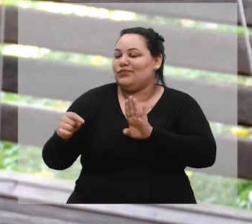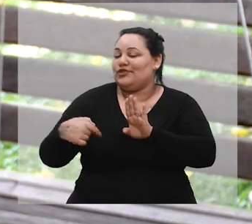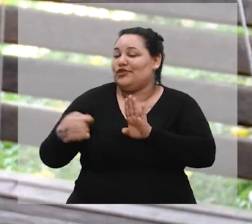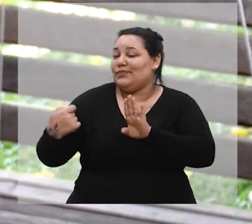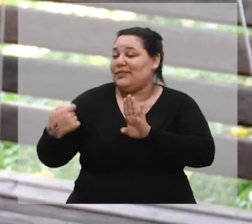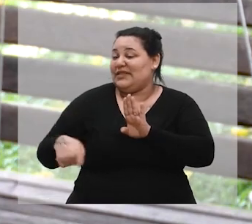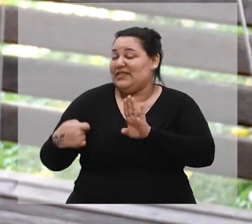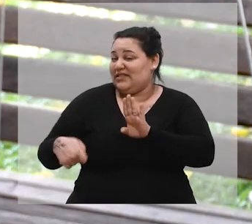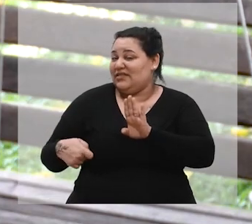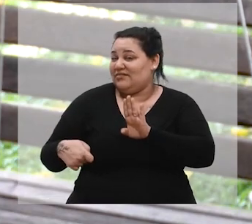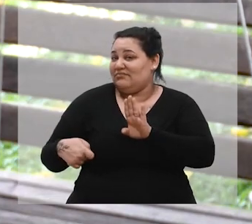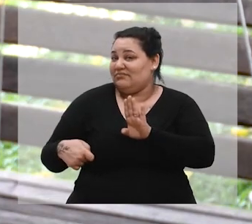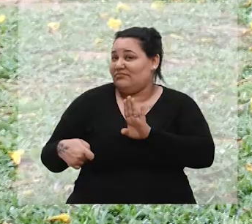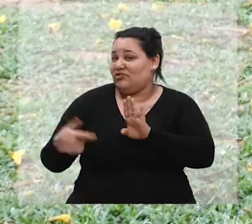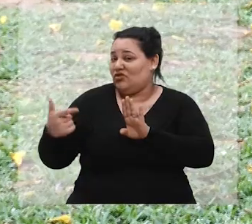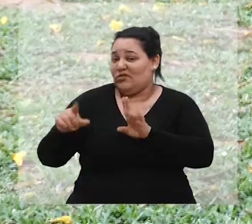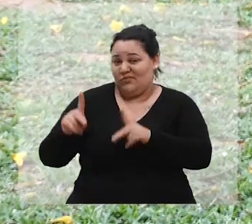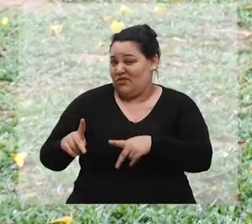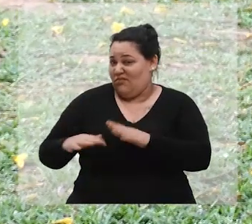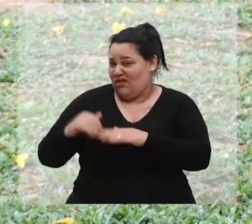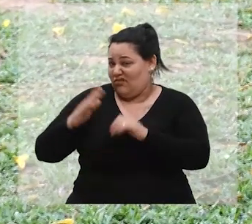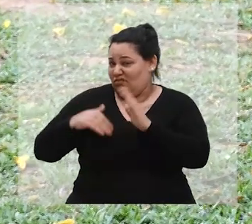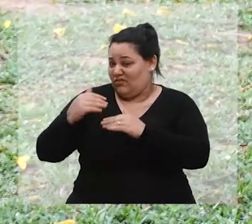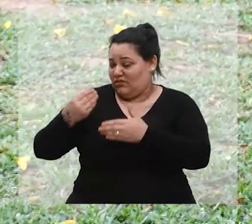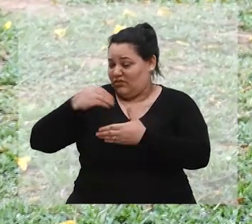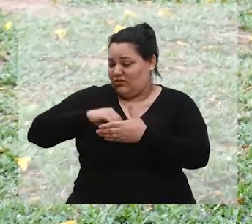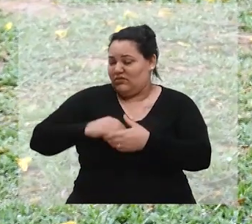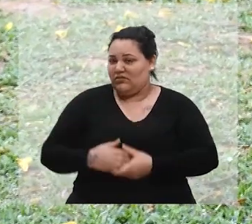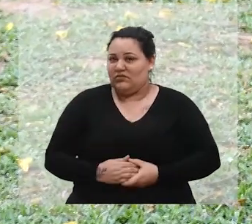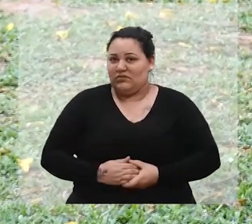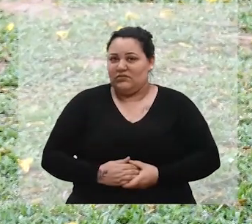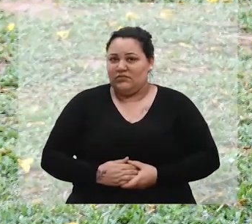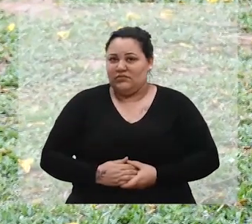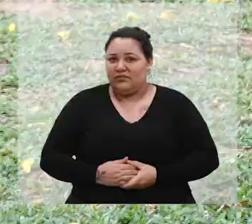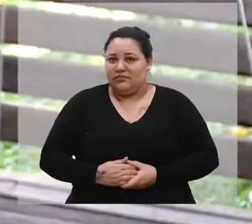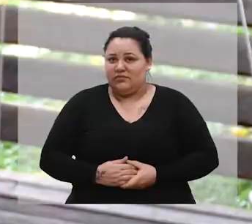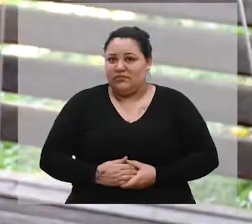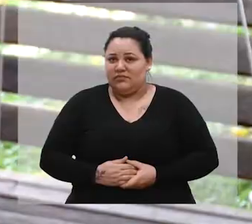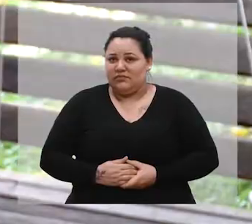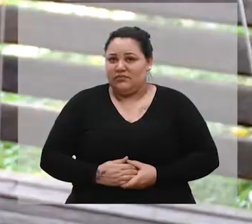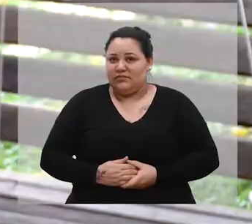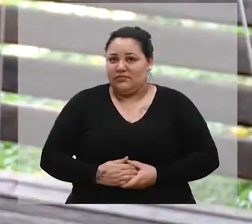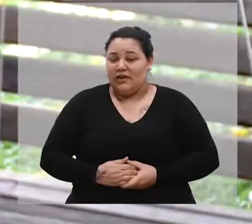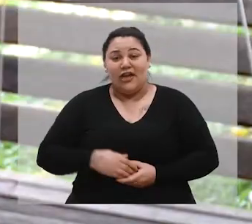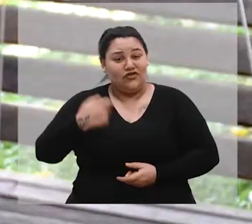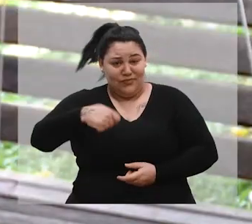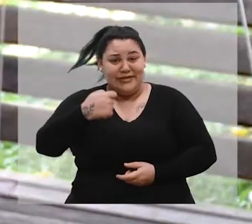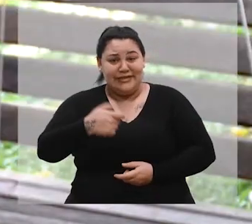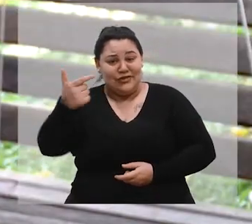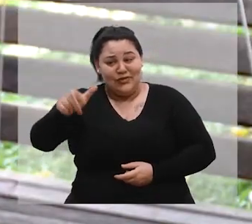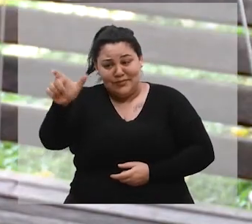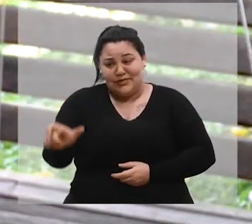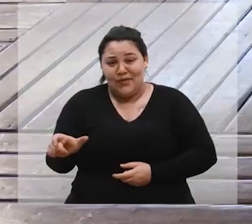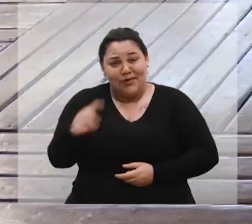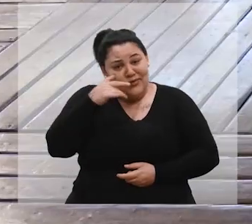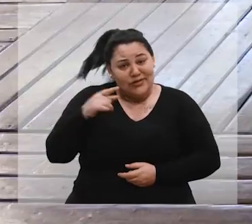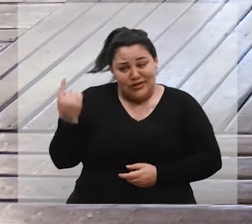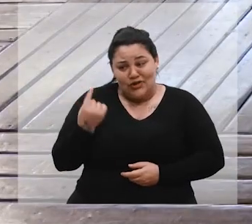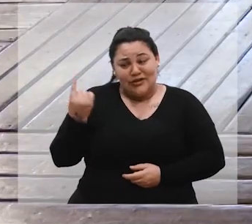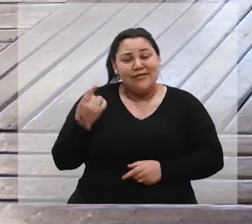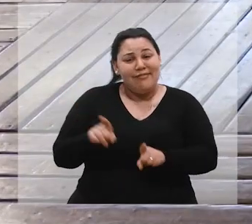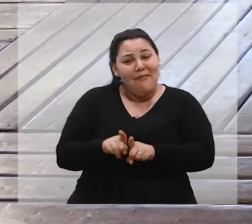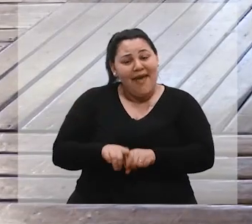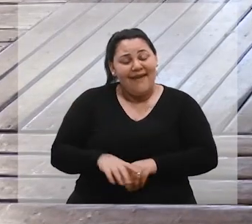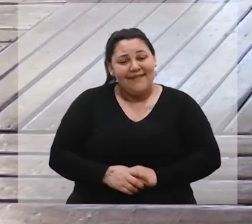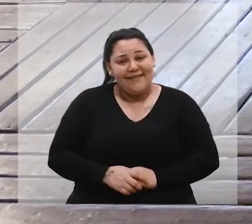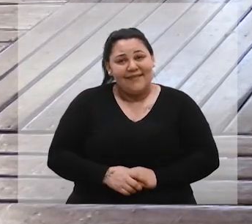poder se construir. Não é? Olha que louco isso. A gente precisa do outro para poder ficar sozinho. É verdade.